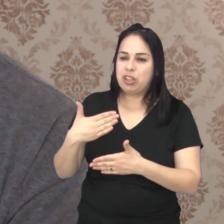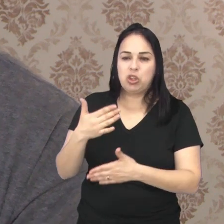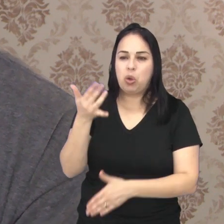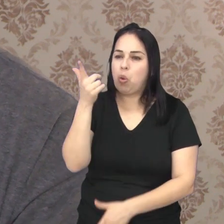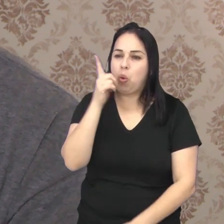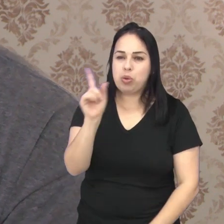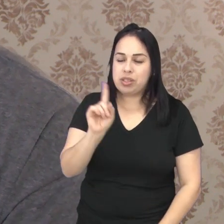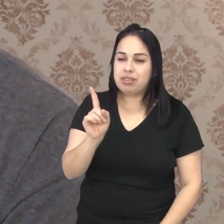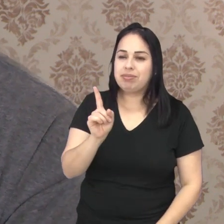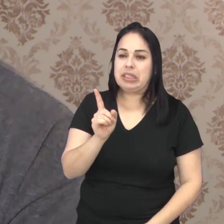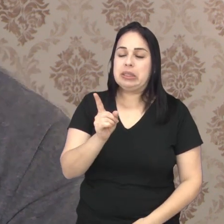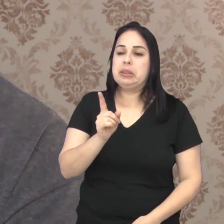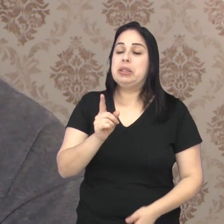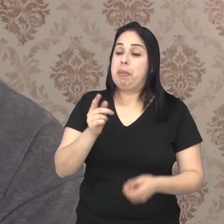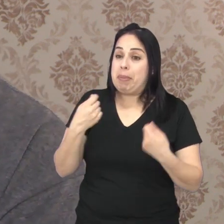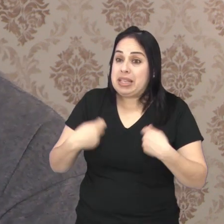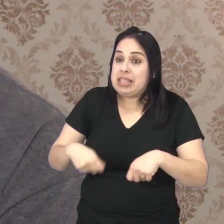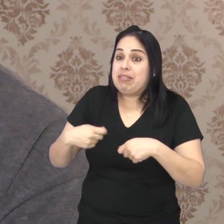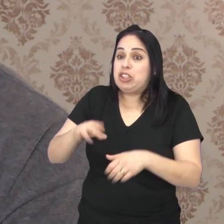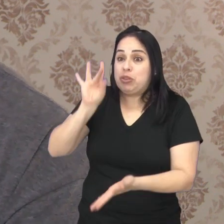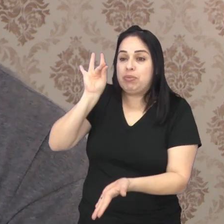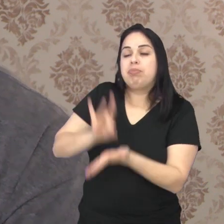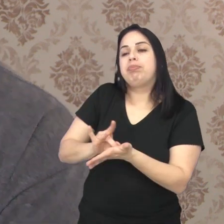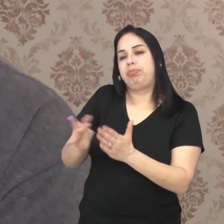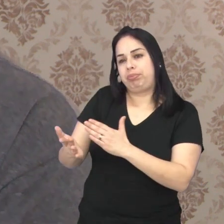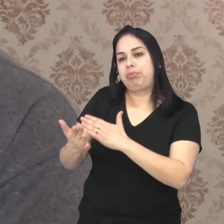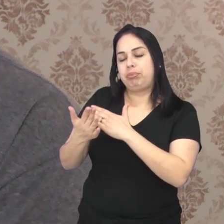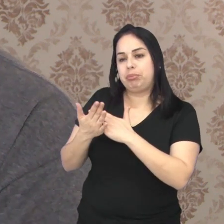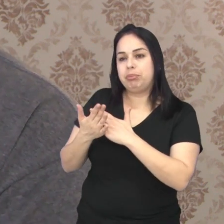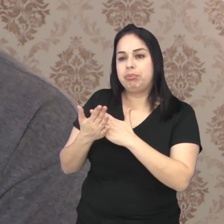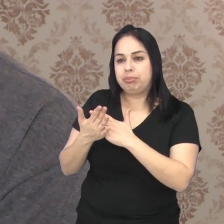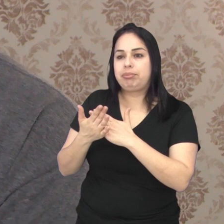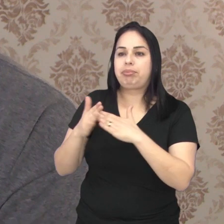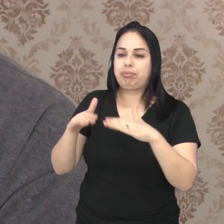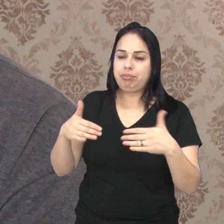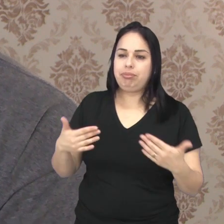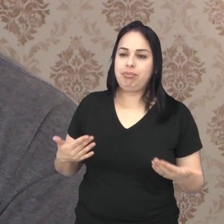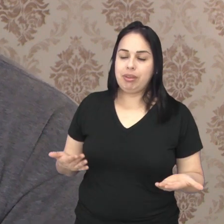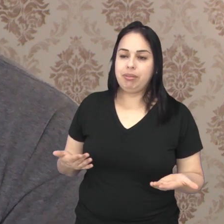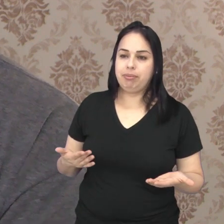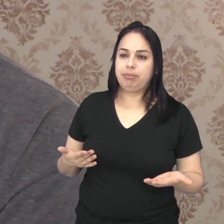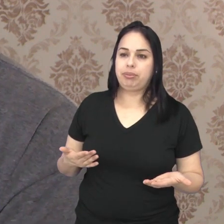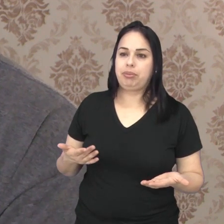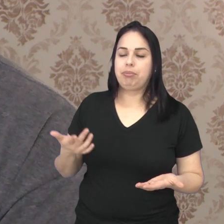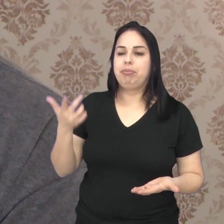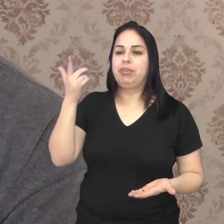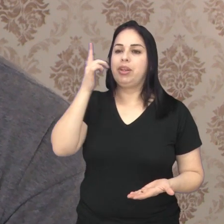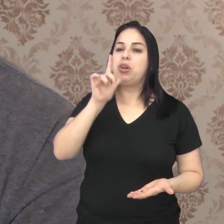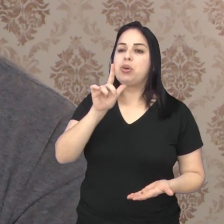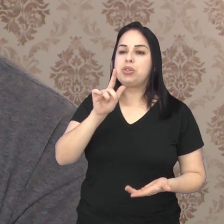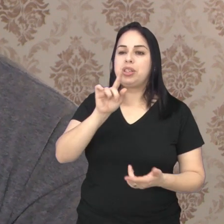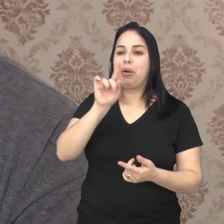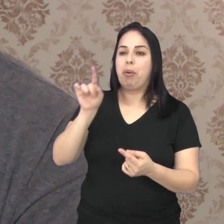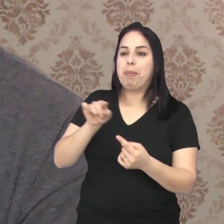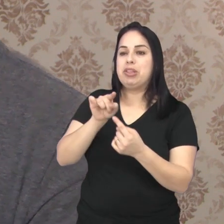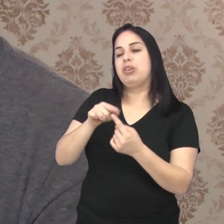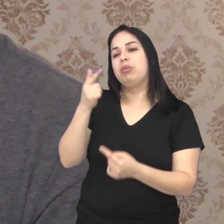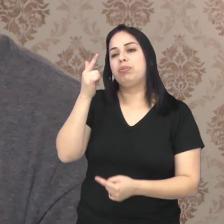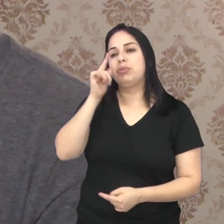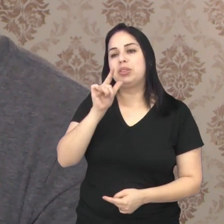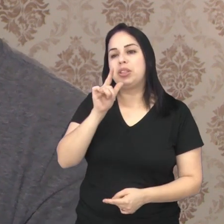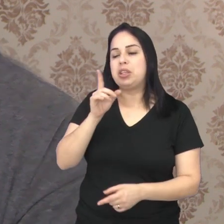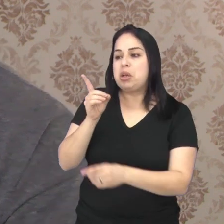era bem assim, que eu realmente precisava de ajuda. Então eu consegui alcançar esses